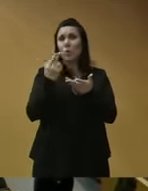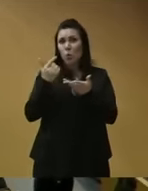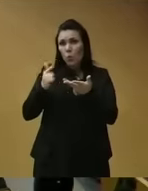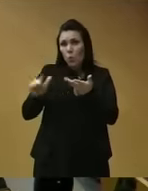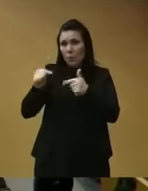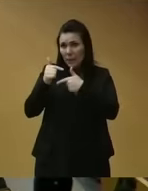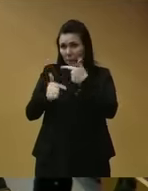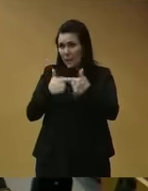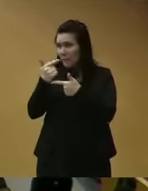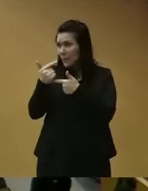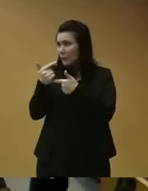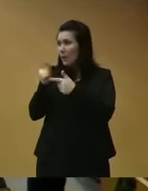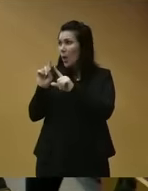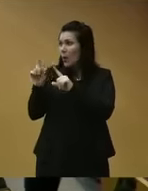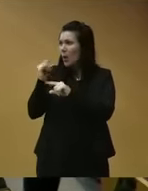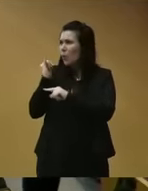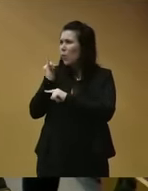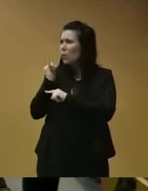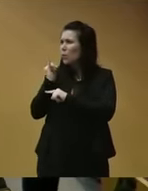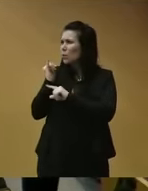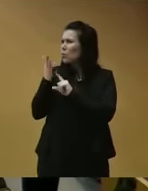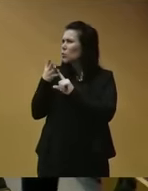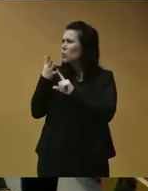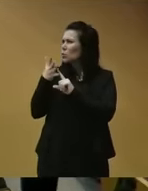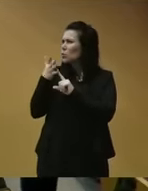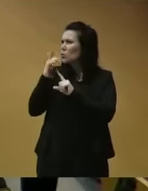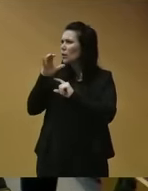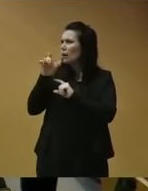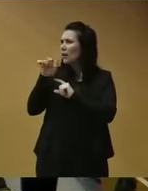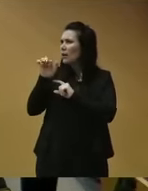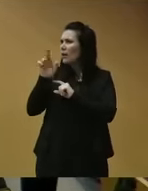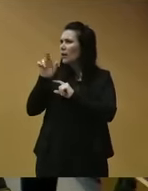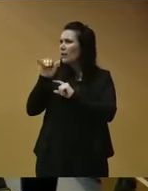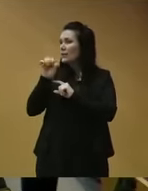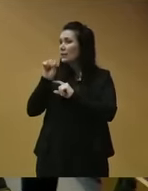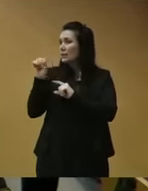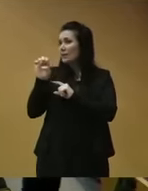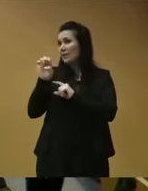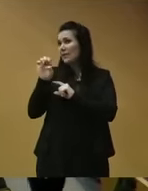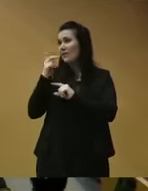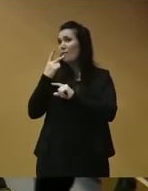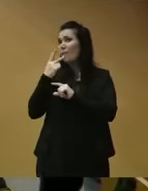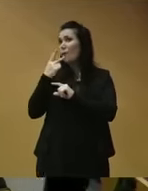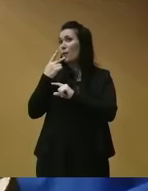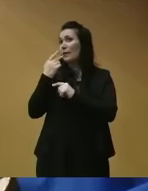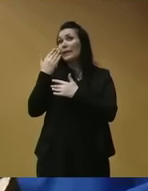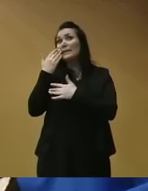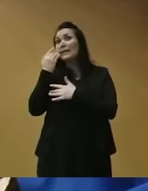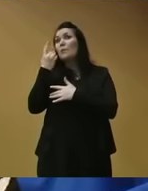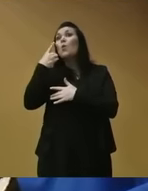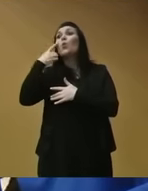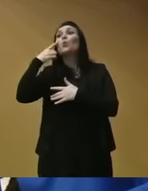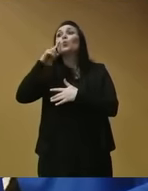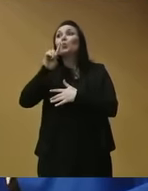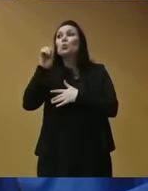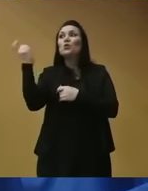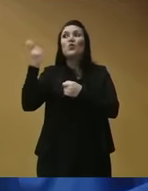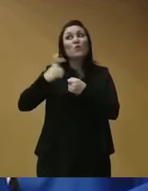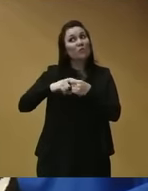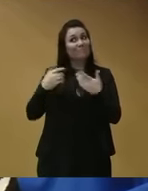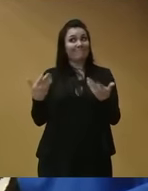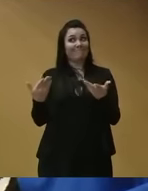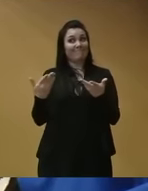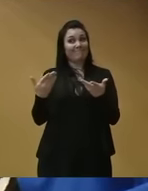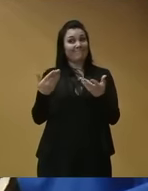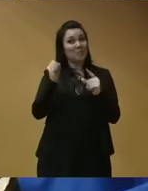Alguém no discurso da Clarissa, ela disse, quem sabe onde a gente volta, né? A UFPEL vai estar aqui. Então,